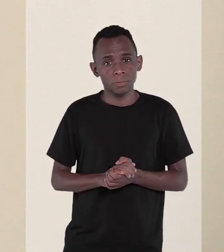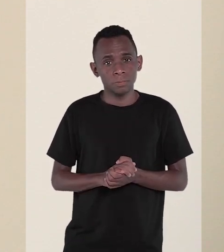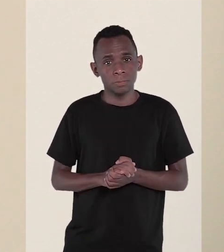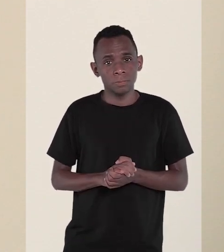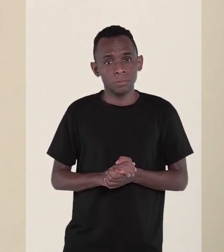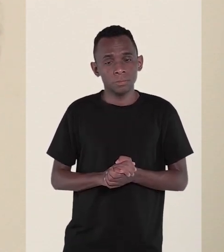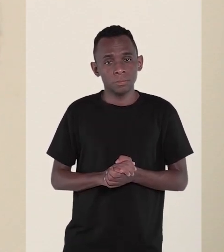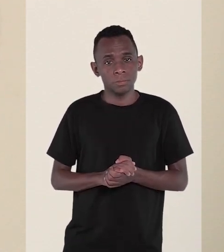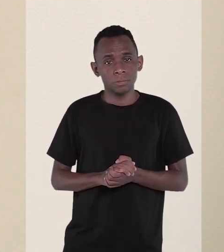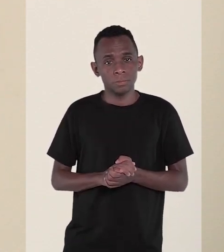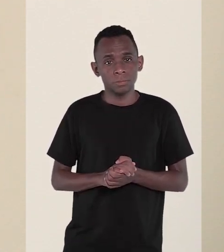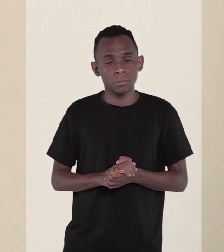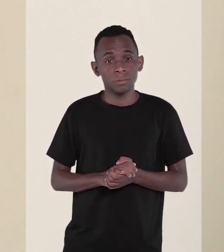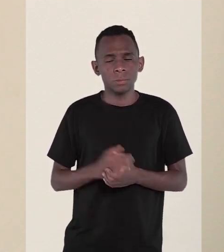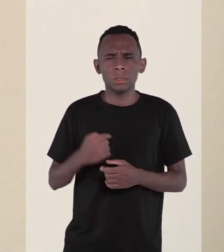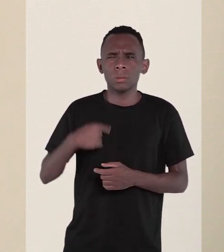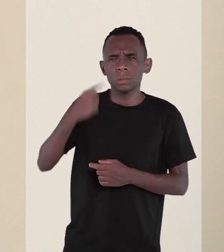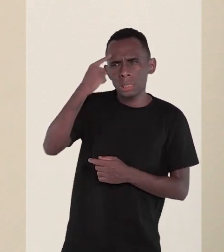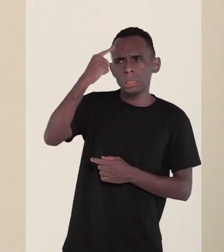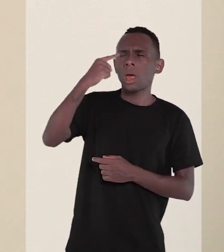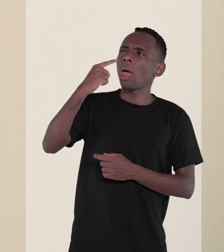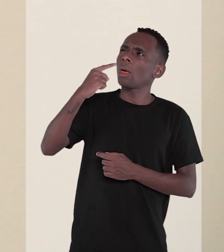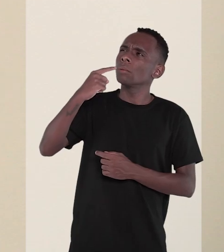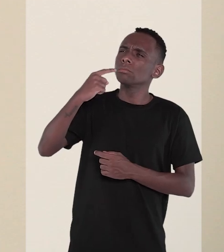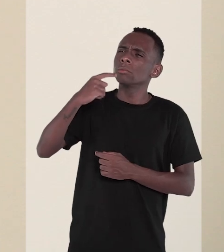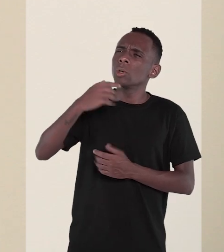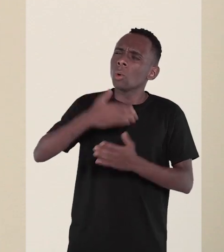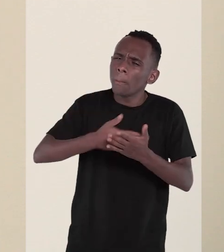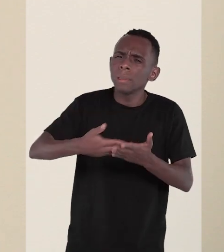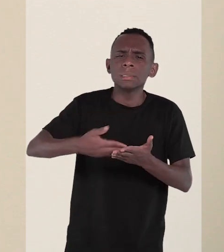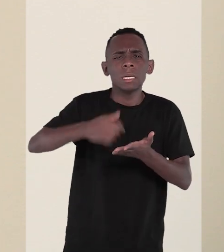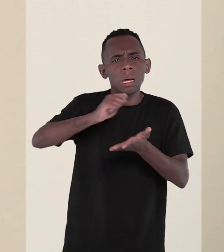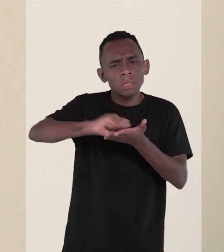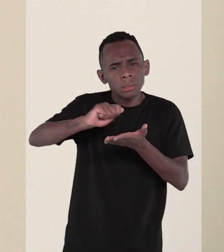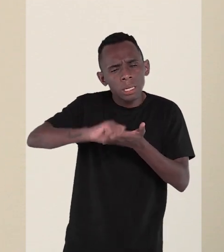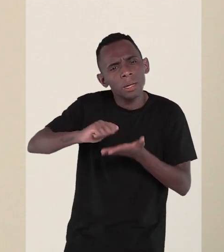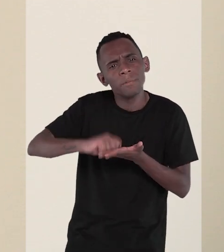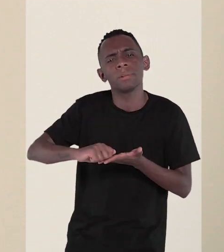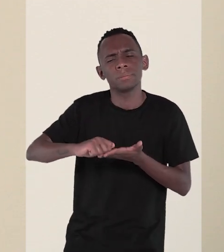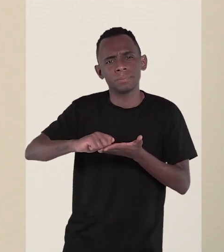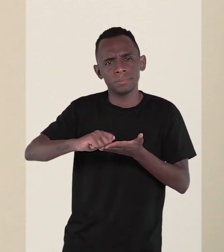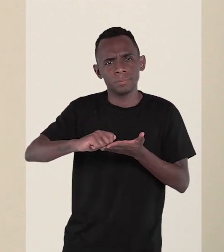específica. Então, eu peguei essa ideia e comecei a escrever